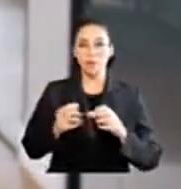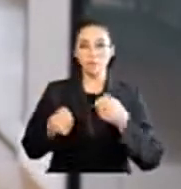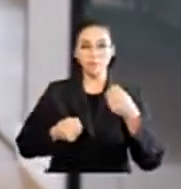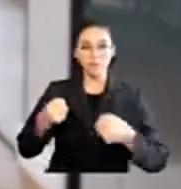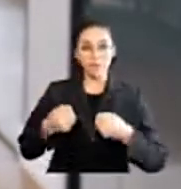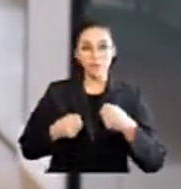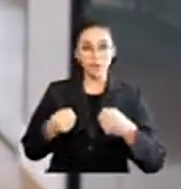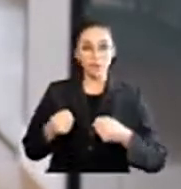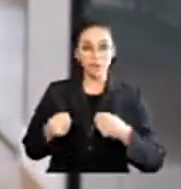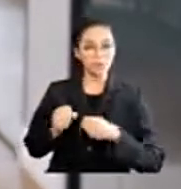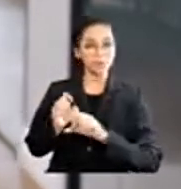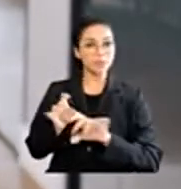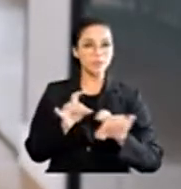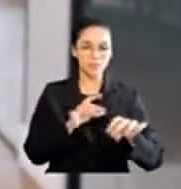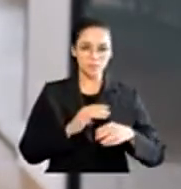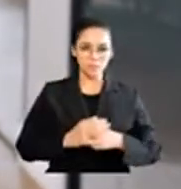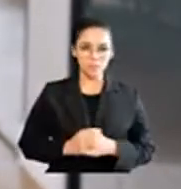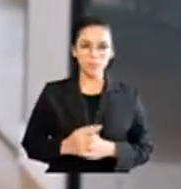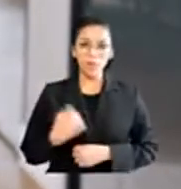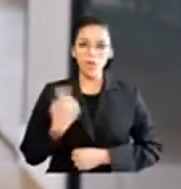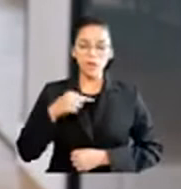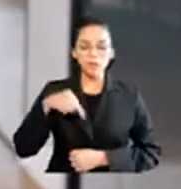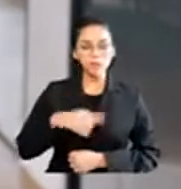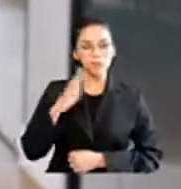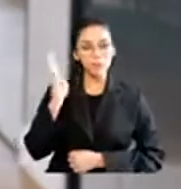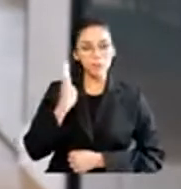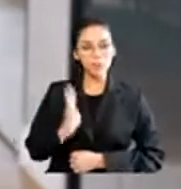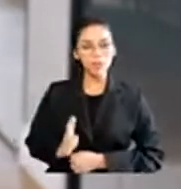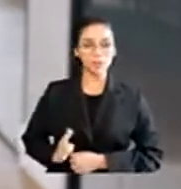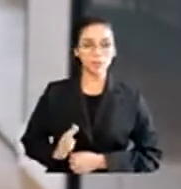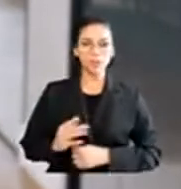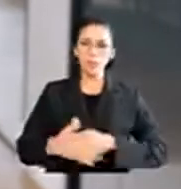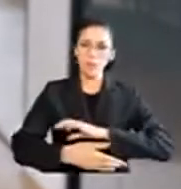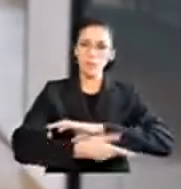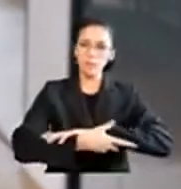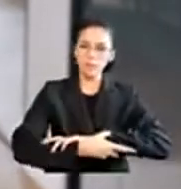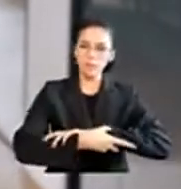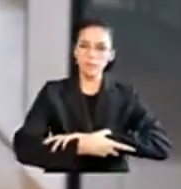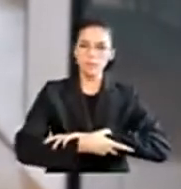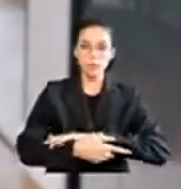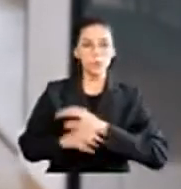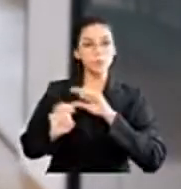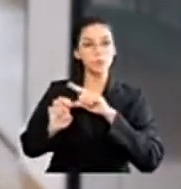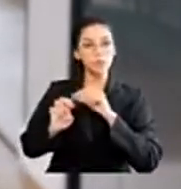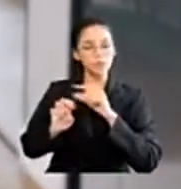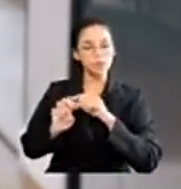somos parceiro das empreendedoras e dos empreendedores brasileiros desde